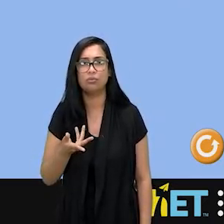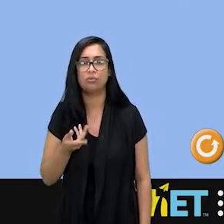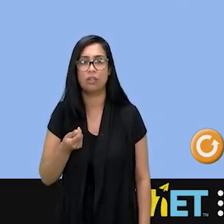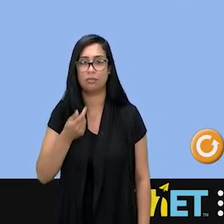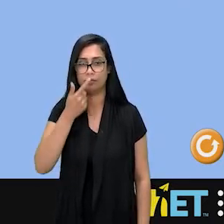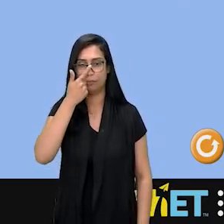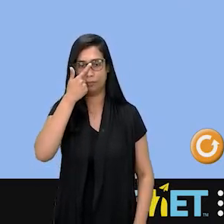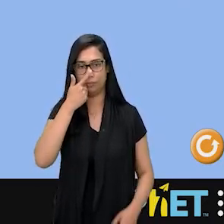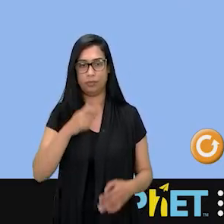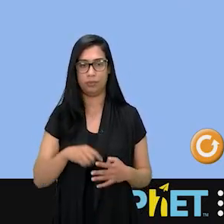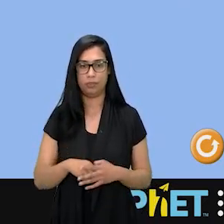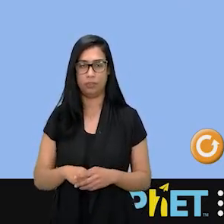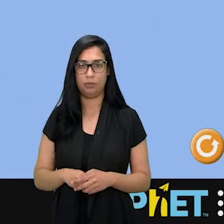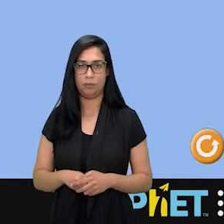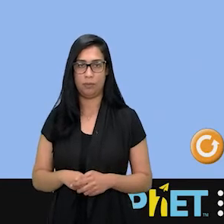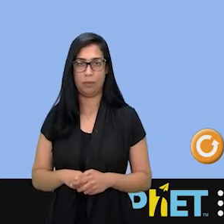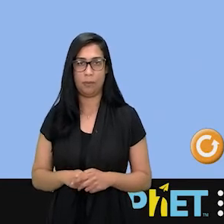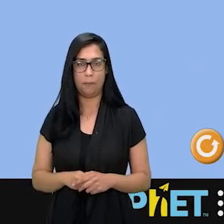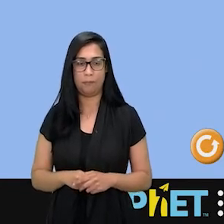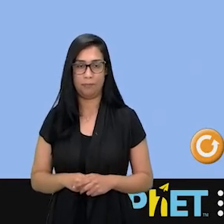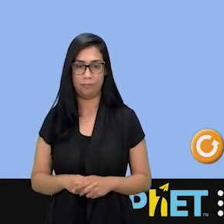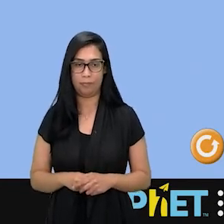Bota ali o resistor.